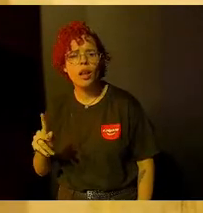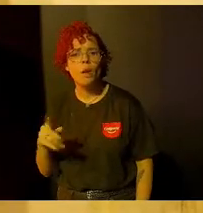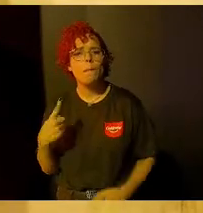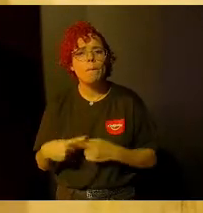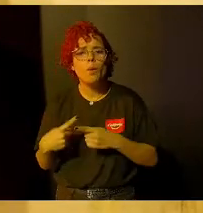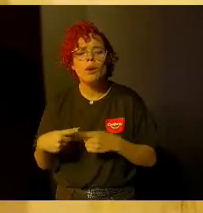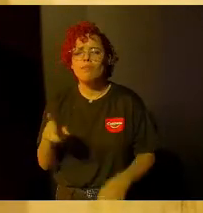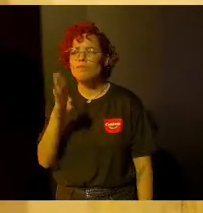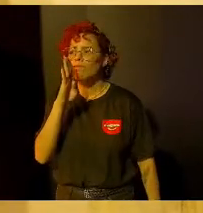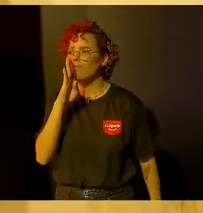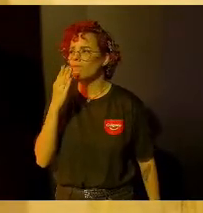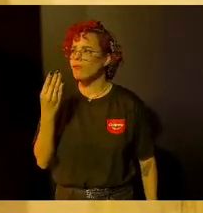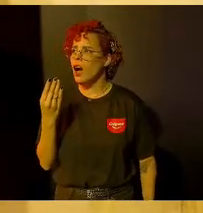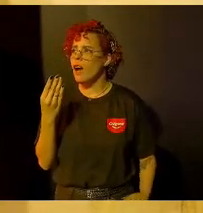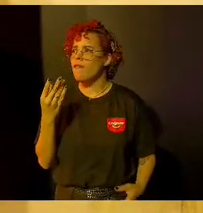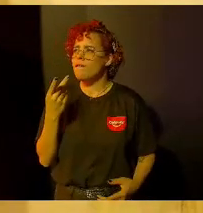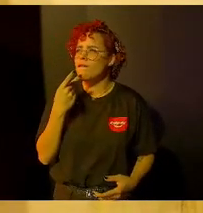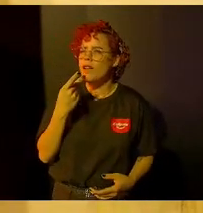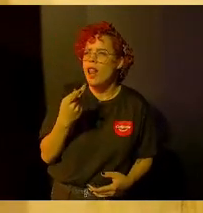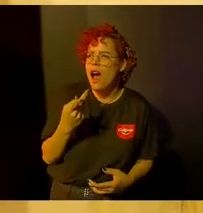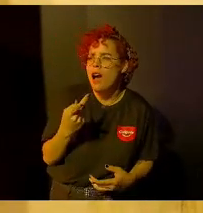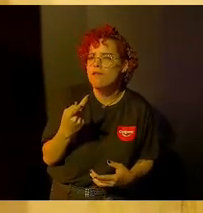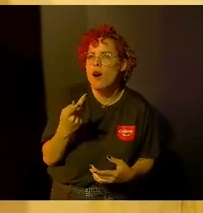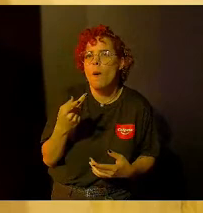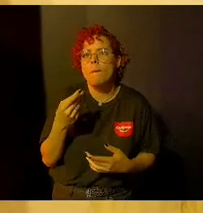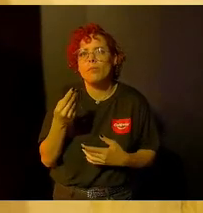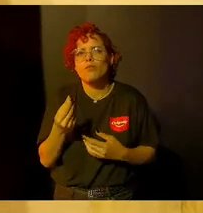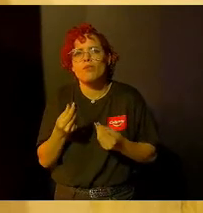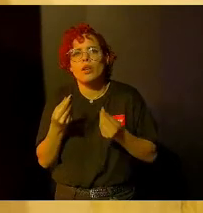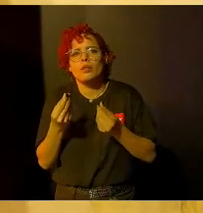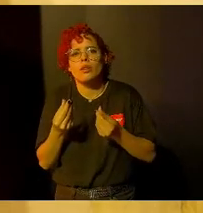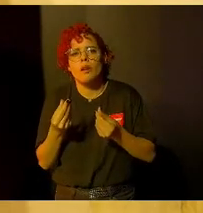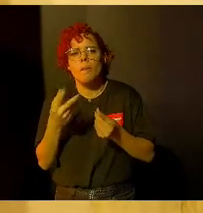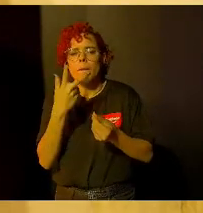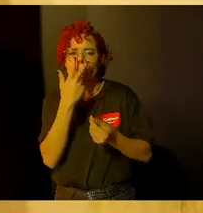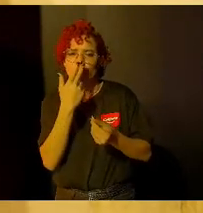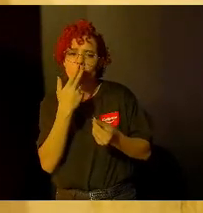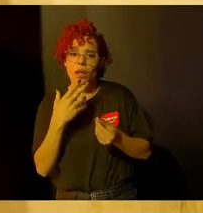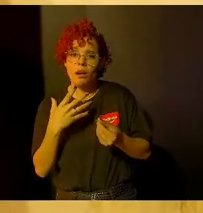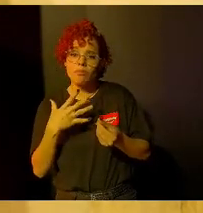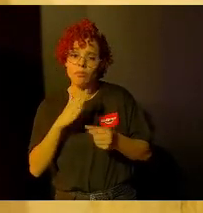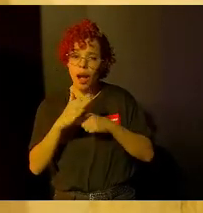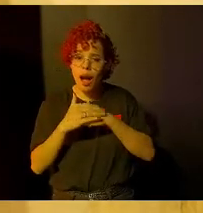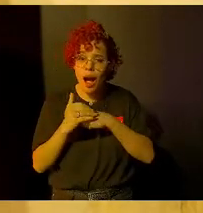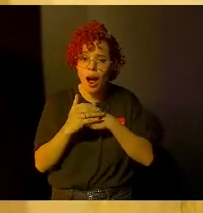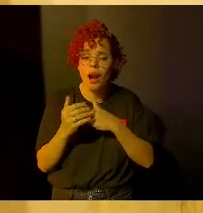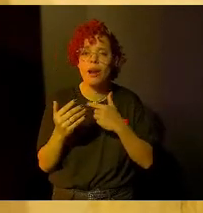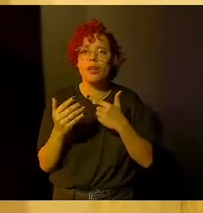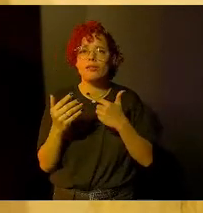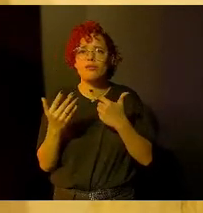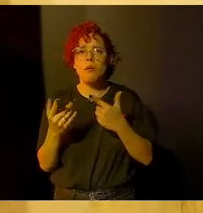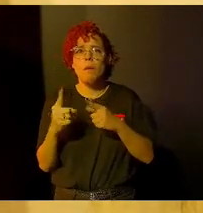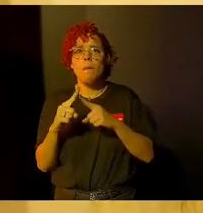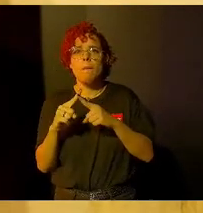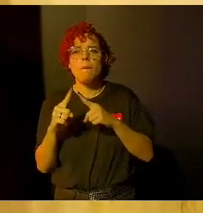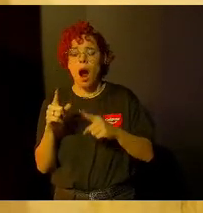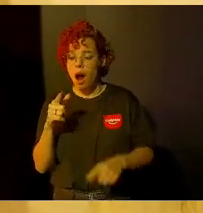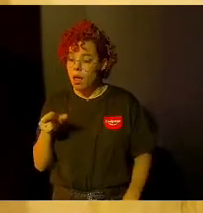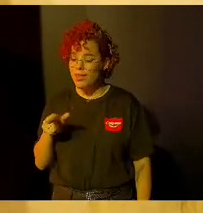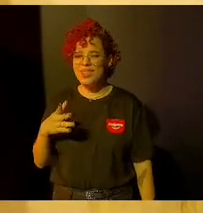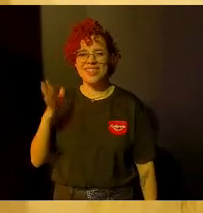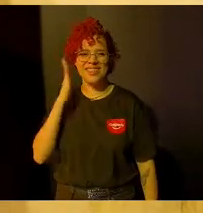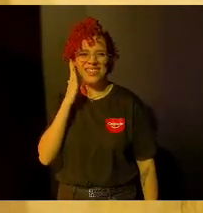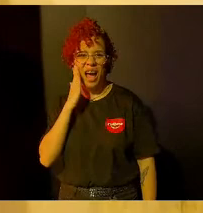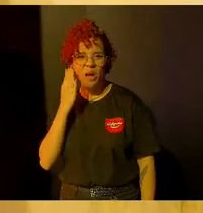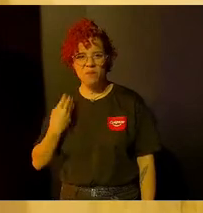mesmo tempo abordada com uma espécie de Fascínio as pessoas falavam disso do jeito com Fascínio compô esse cara sabe